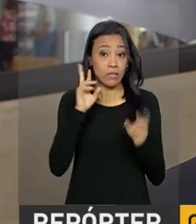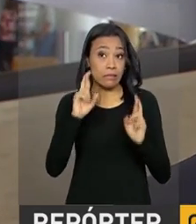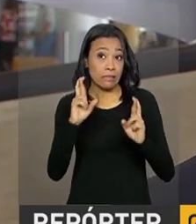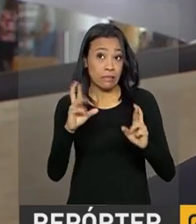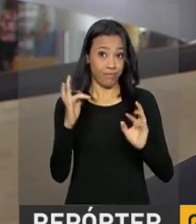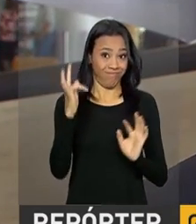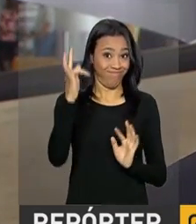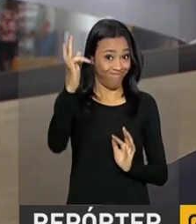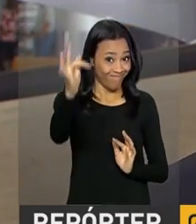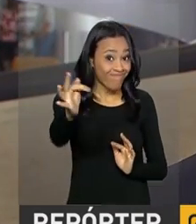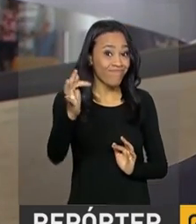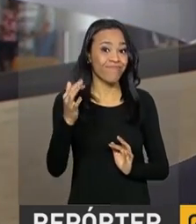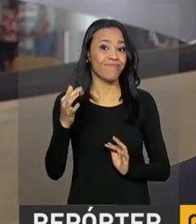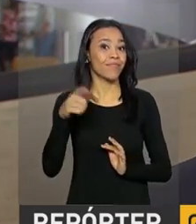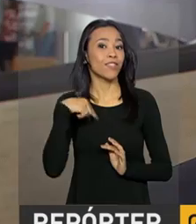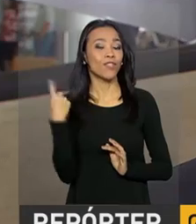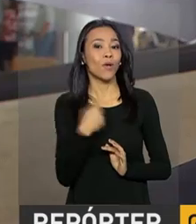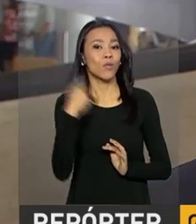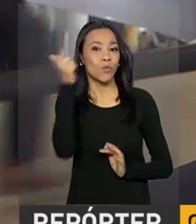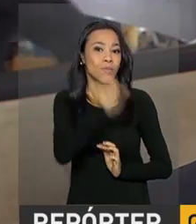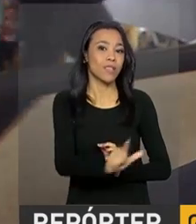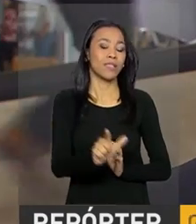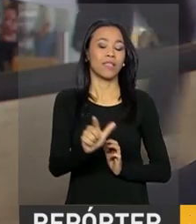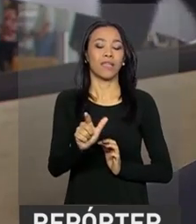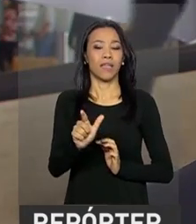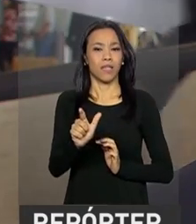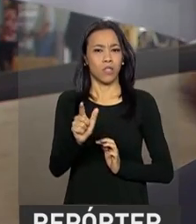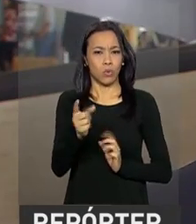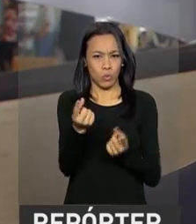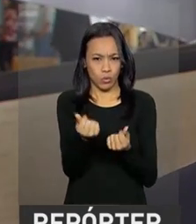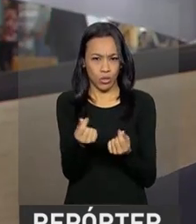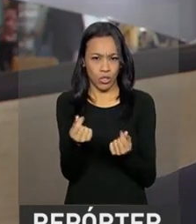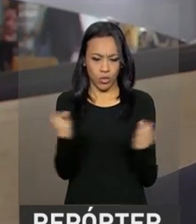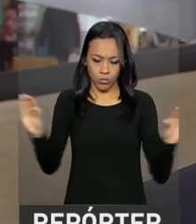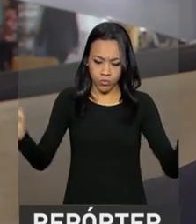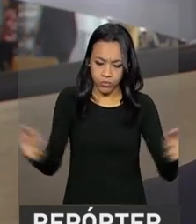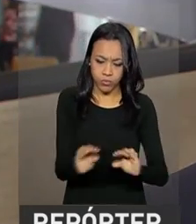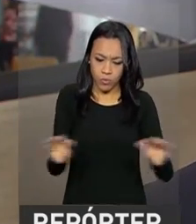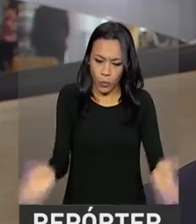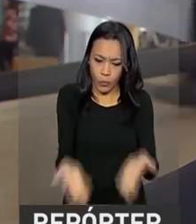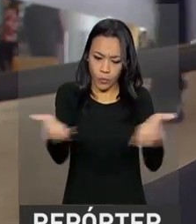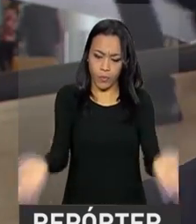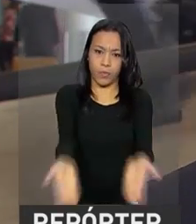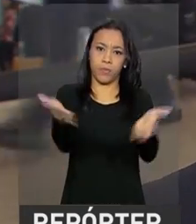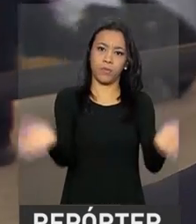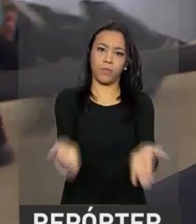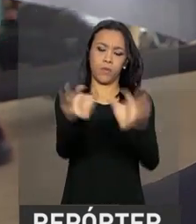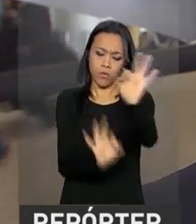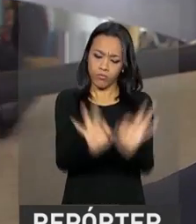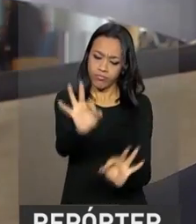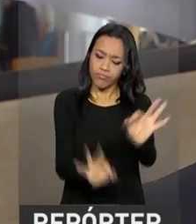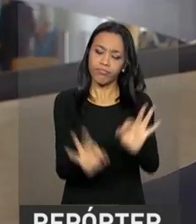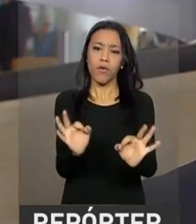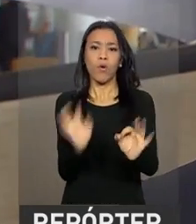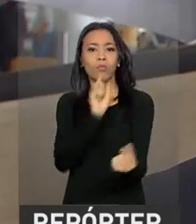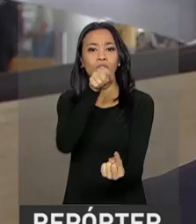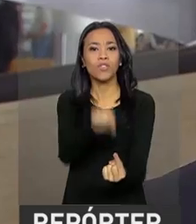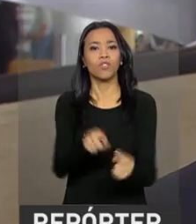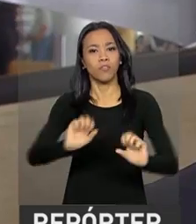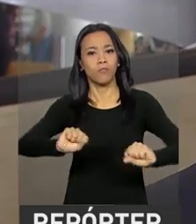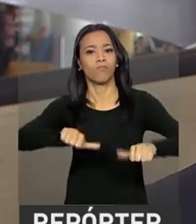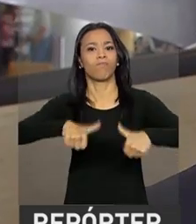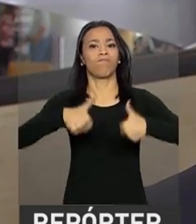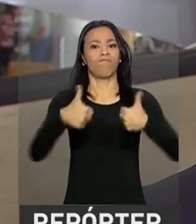consiga retomar ã os investimentos retomar os planos para voltar a crescer né Nós